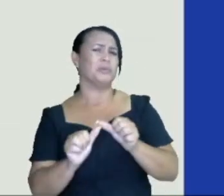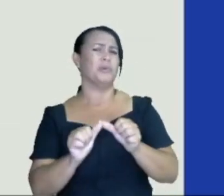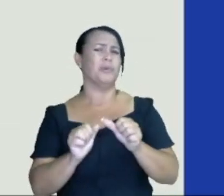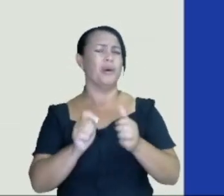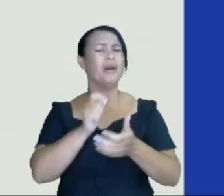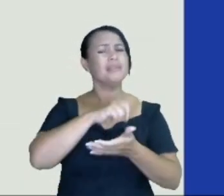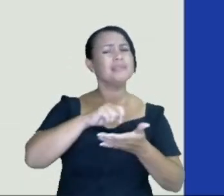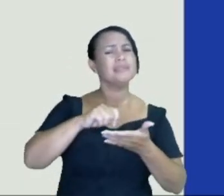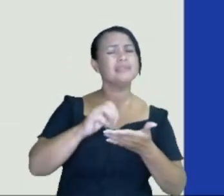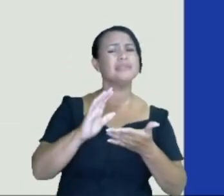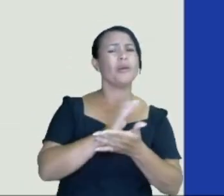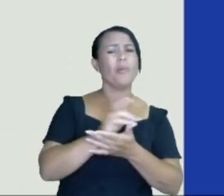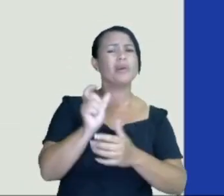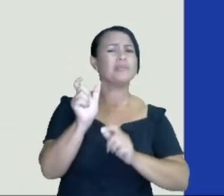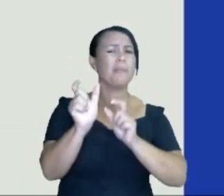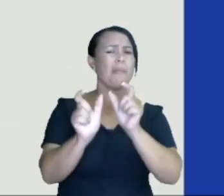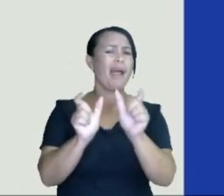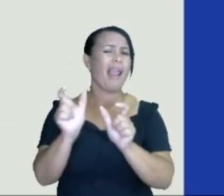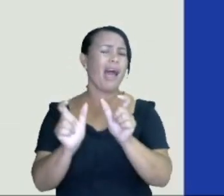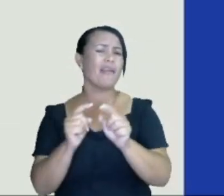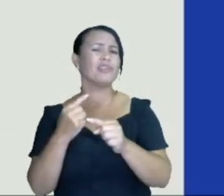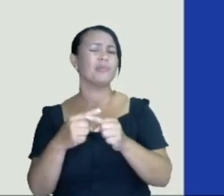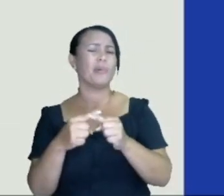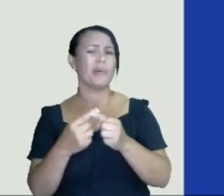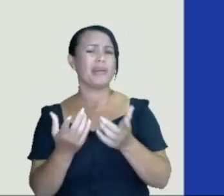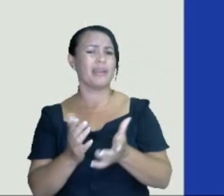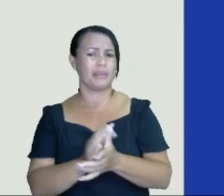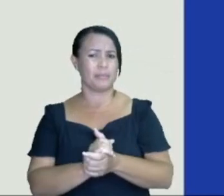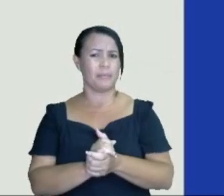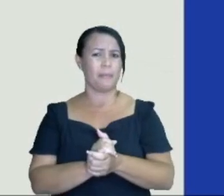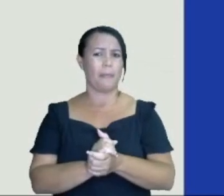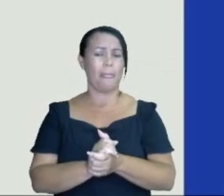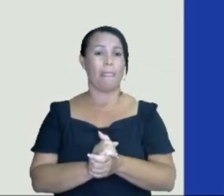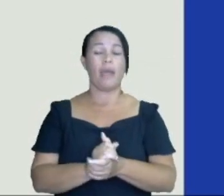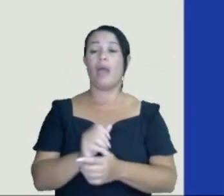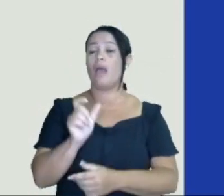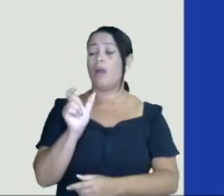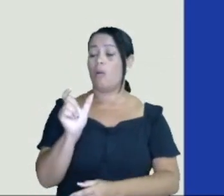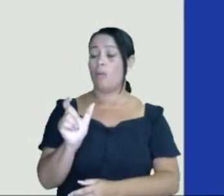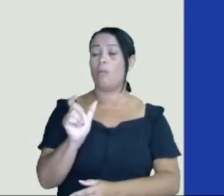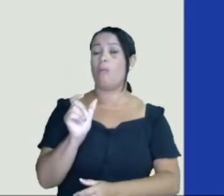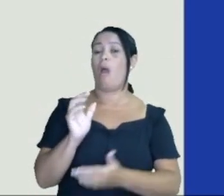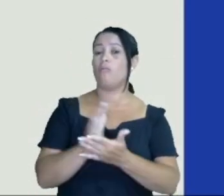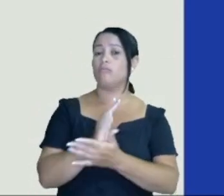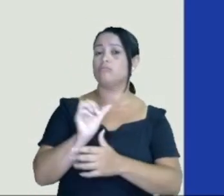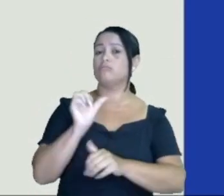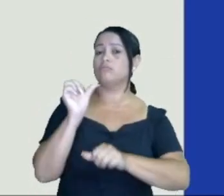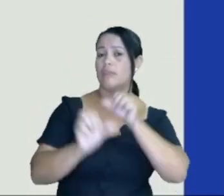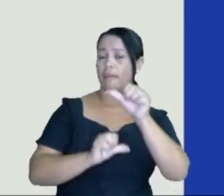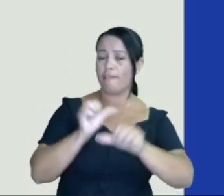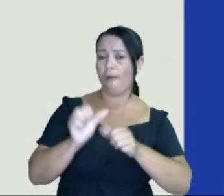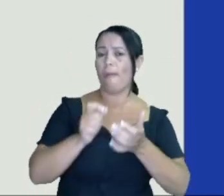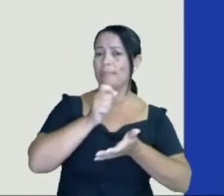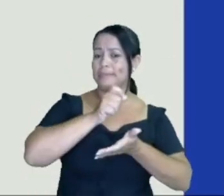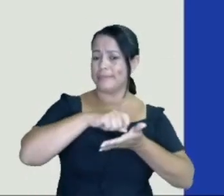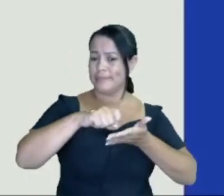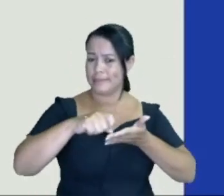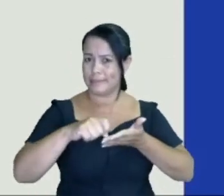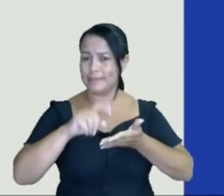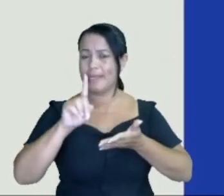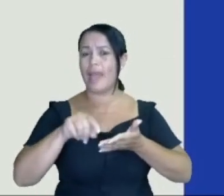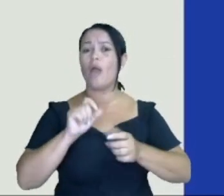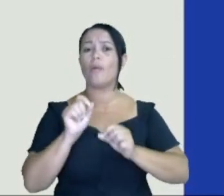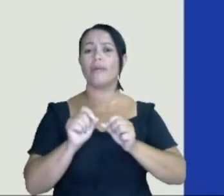que mudou? O que foi essa reforma ortográfica? Uma reforma ortográfica é uma grande alteração